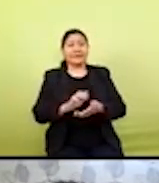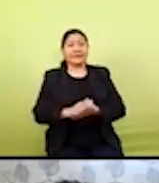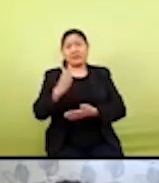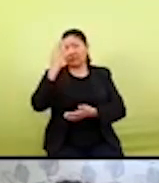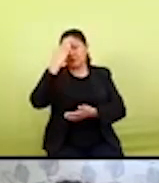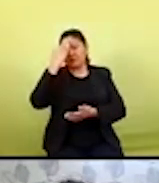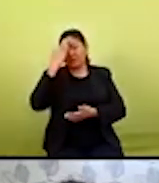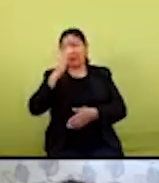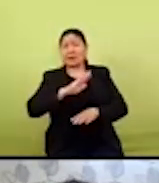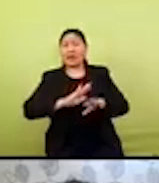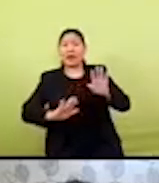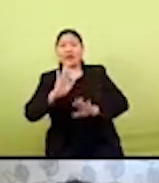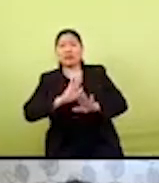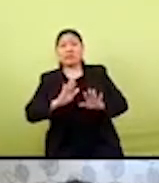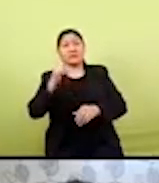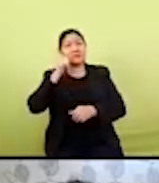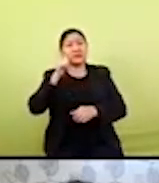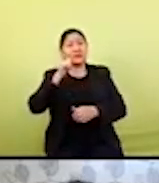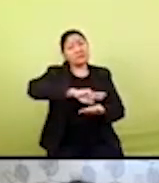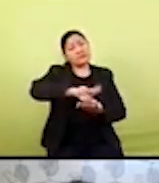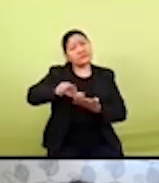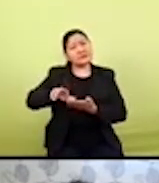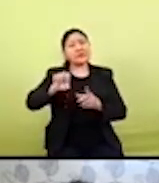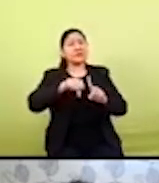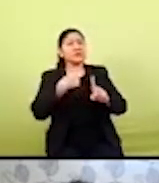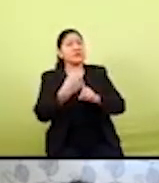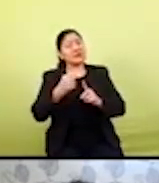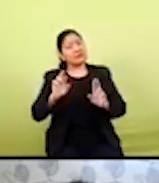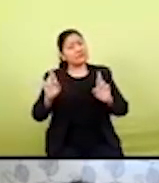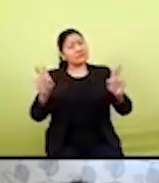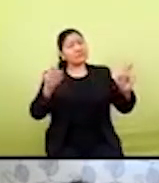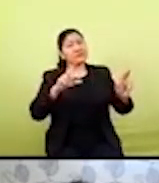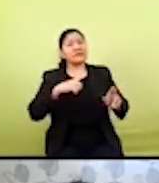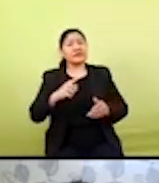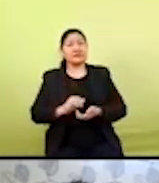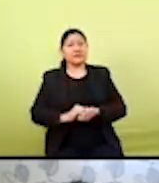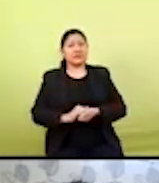as condições são diferentes, né, para as mulheres Brasil afora.